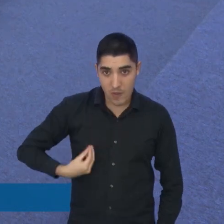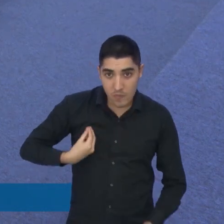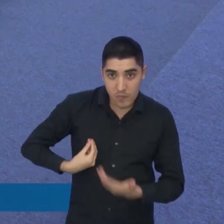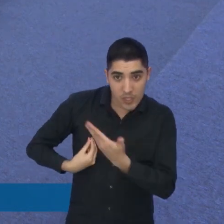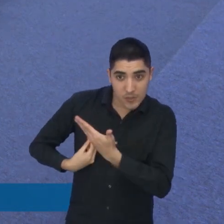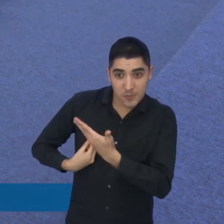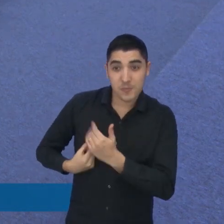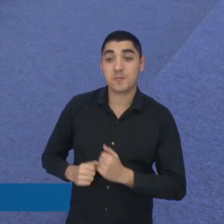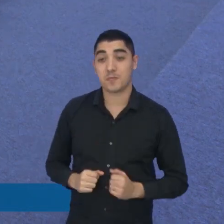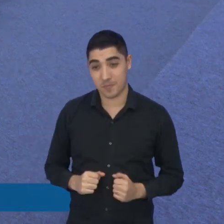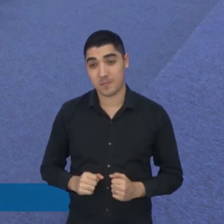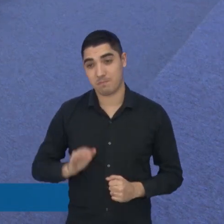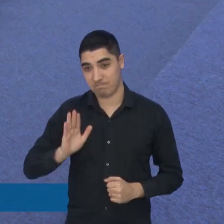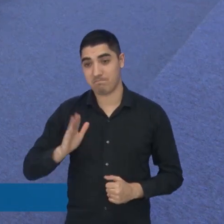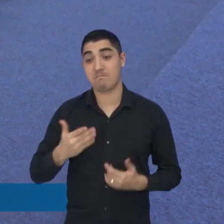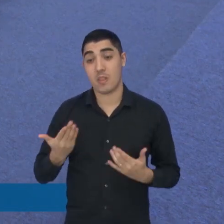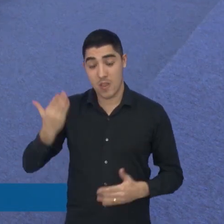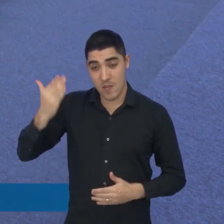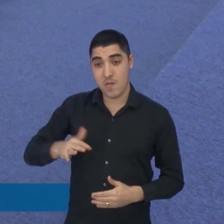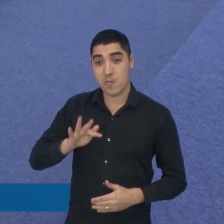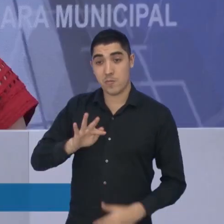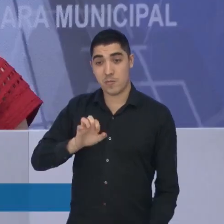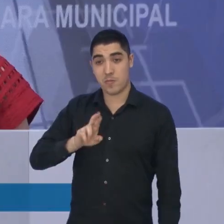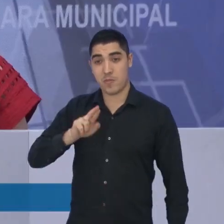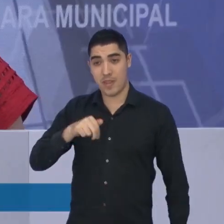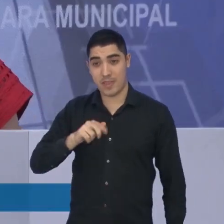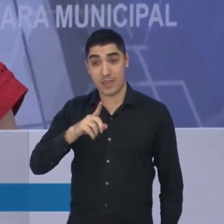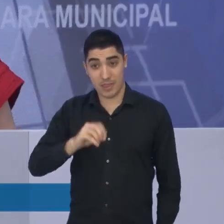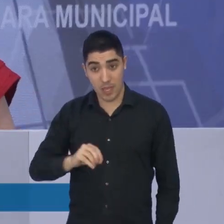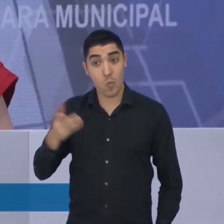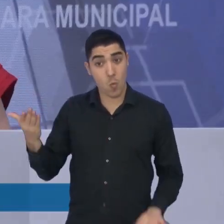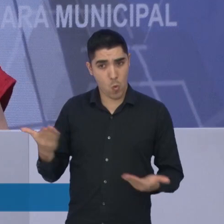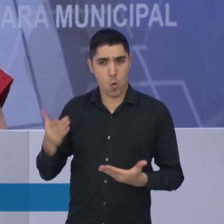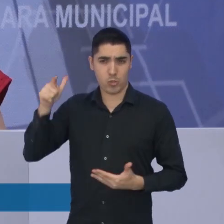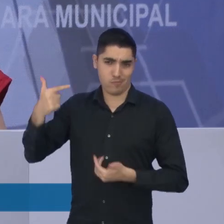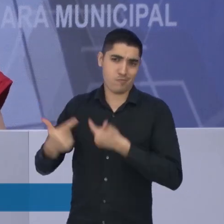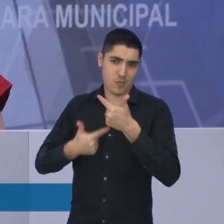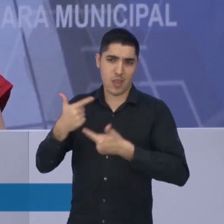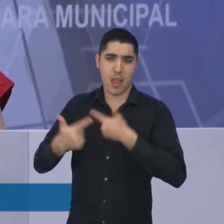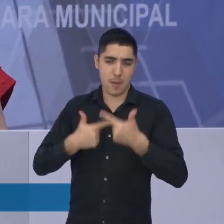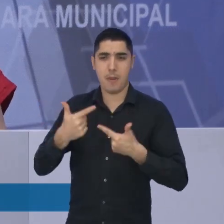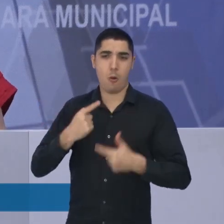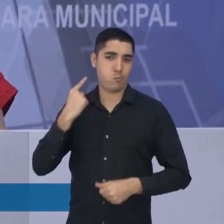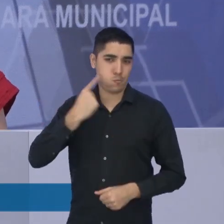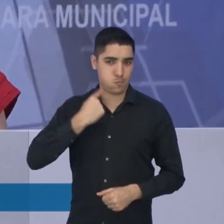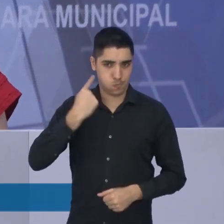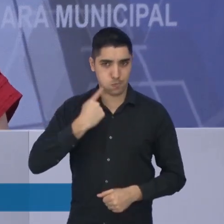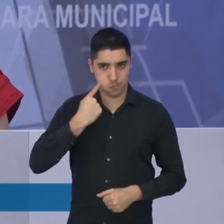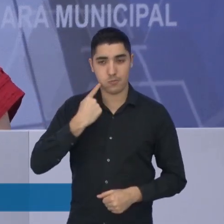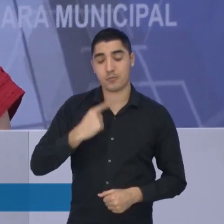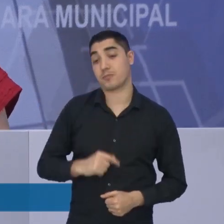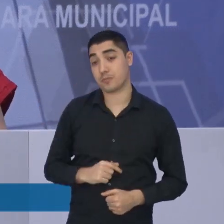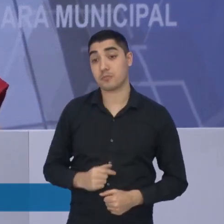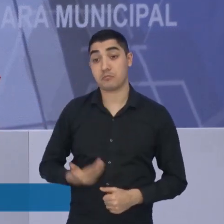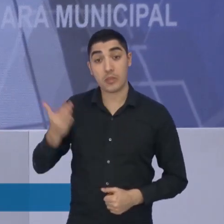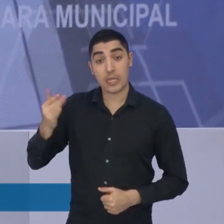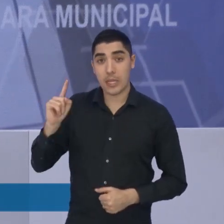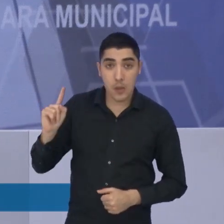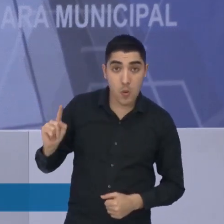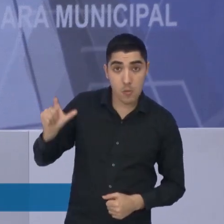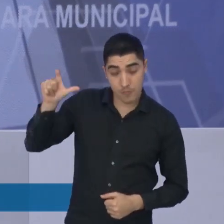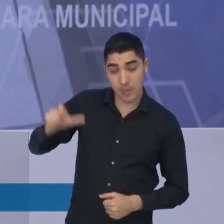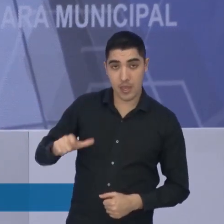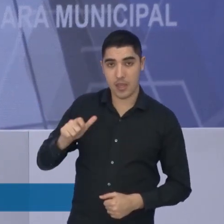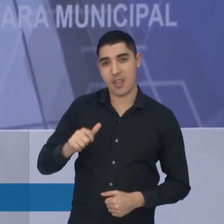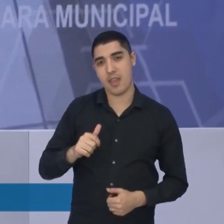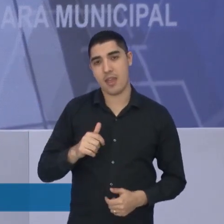Fernando Gonçalves Andrade Júnior, hoje advogado trabalhista. Fernanda teve seu primeiro emprego